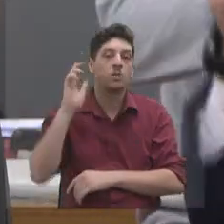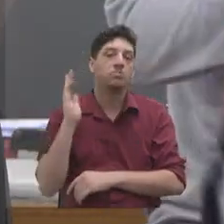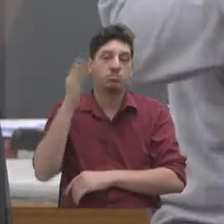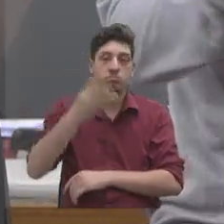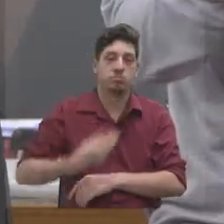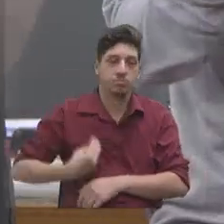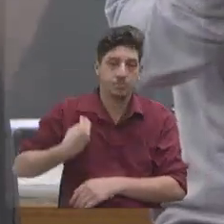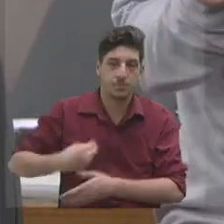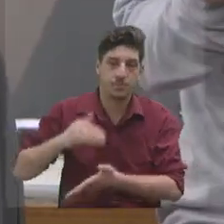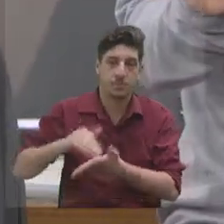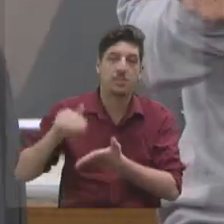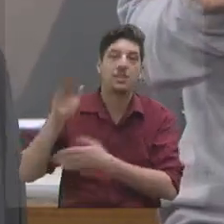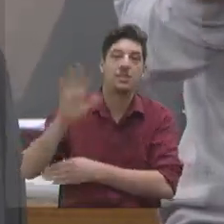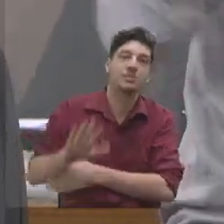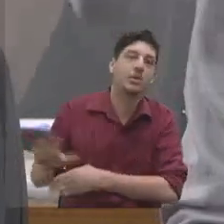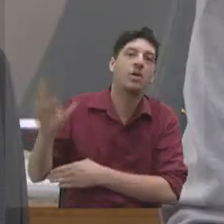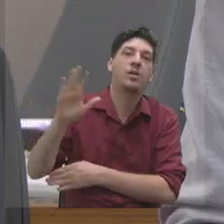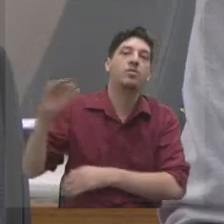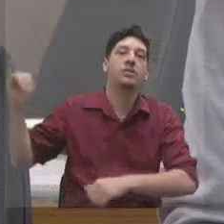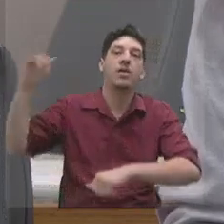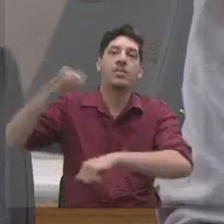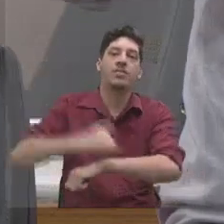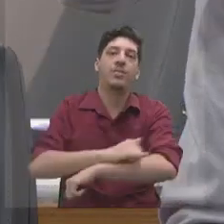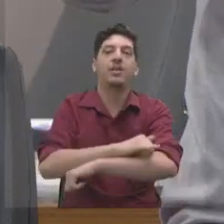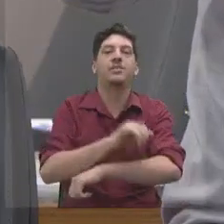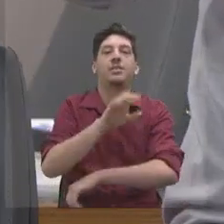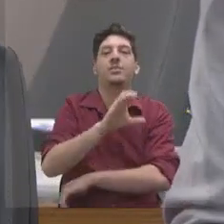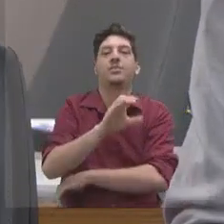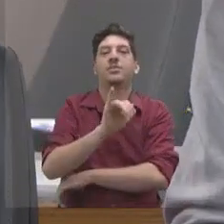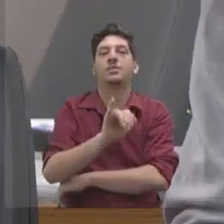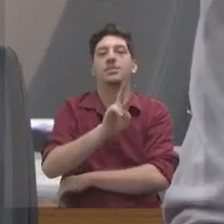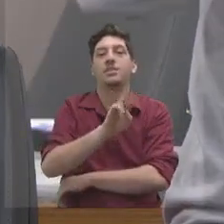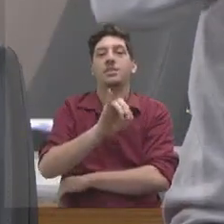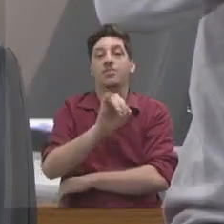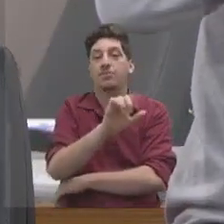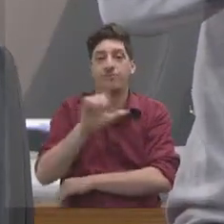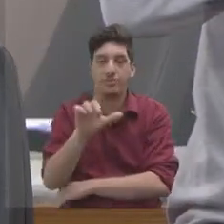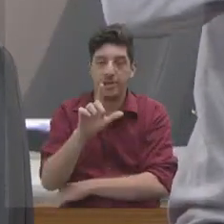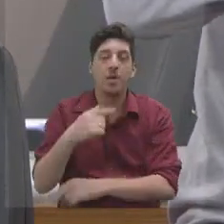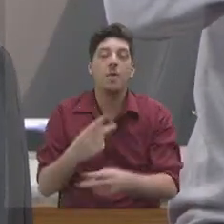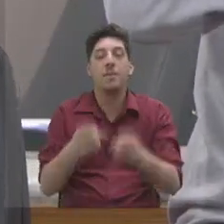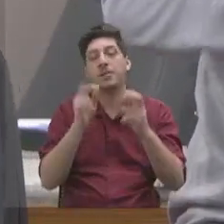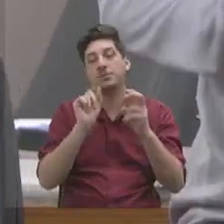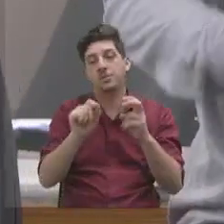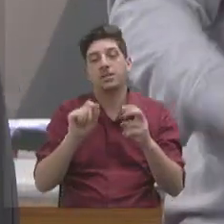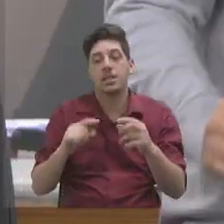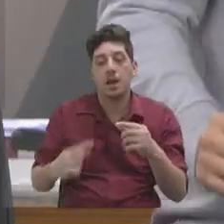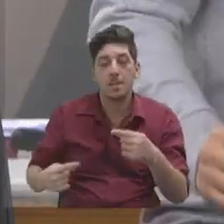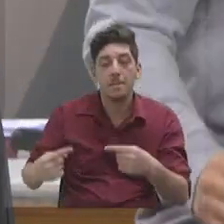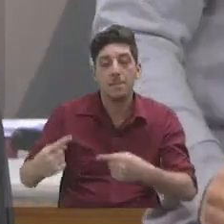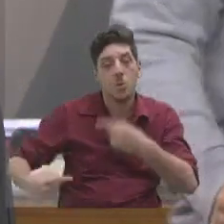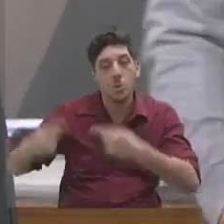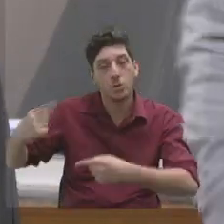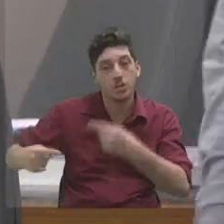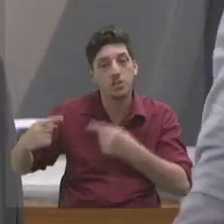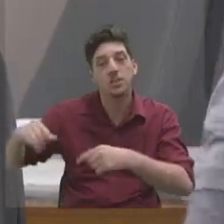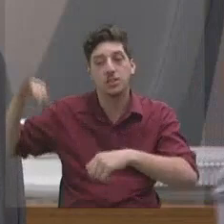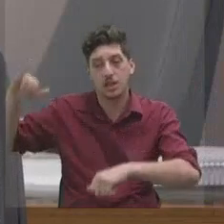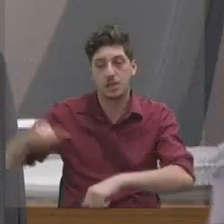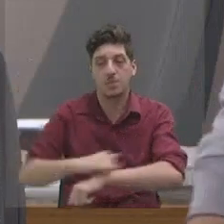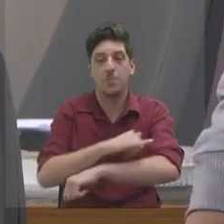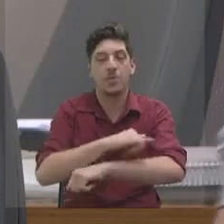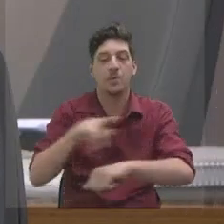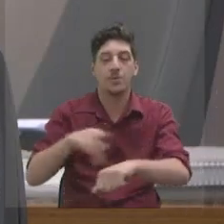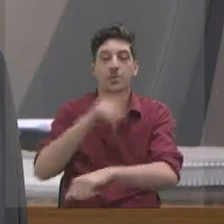Nacional de Aviação Civil o que que eu vejo né do âmbito né a política dos aeroportos no país é uma política né